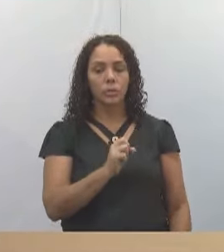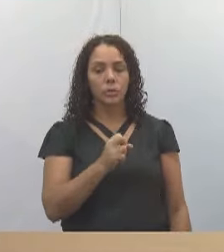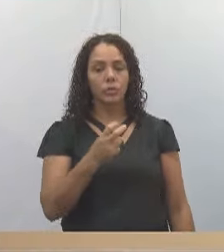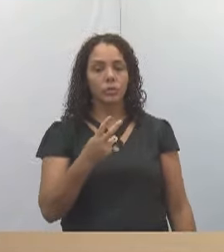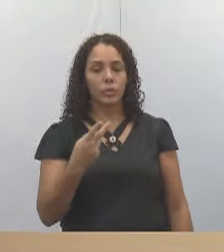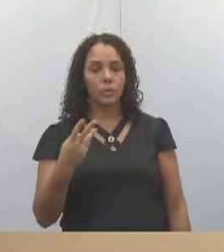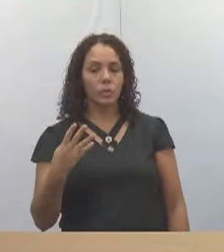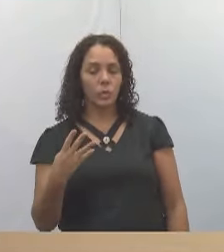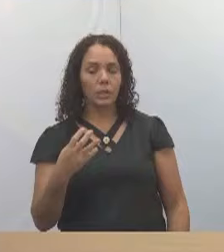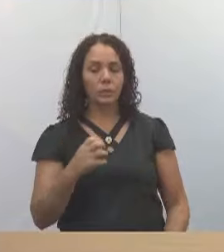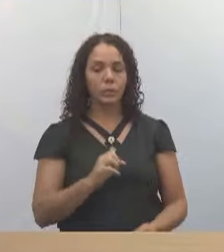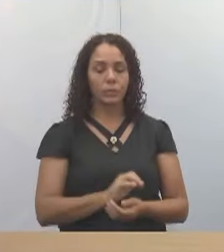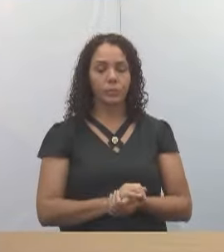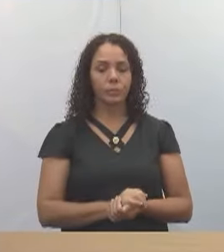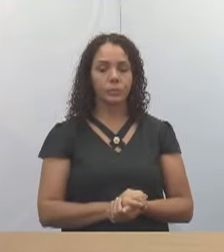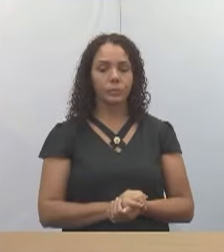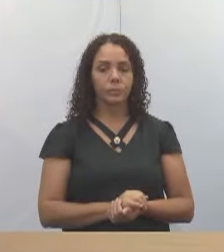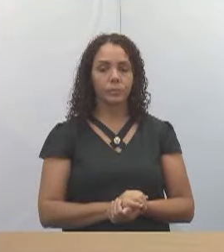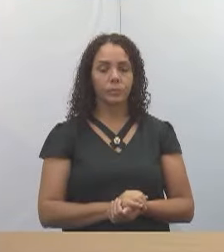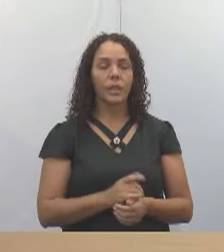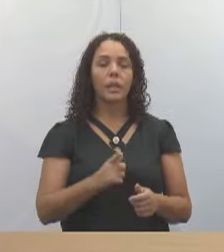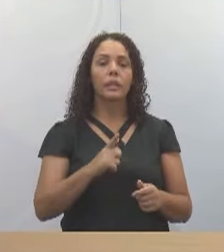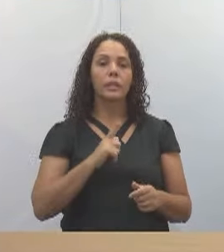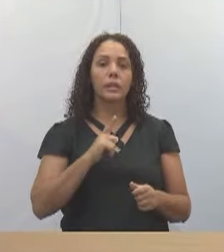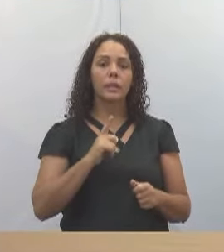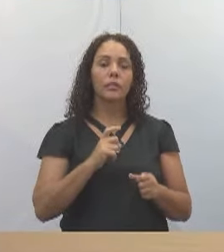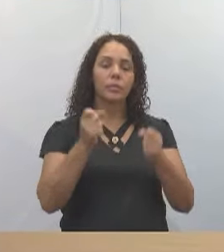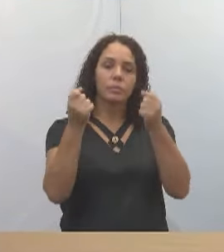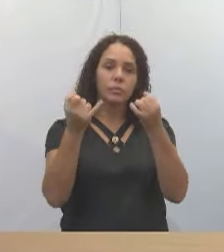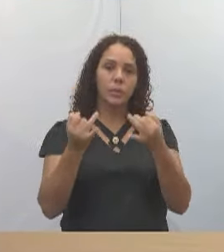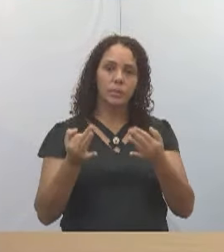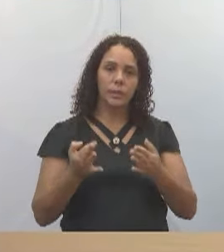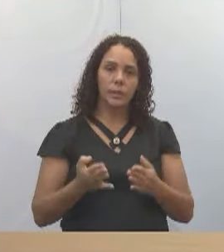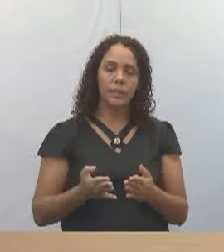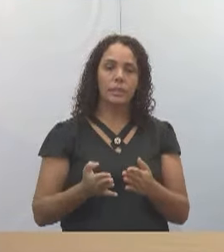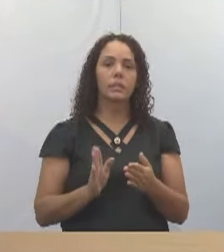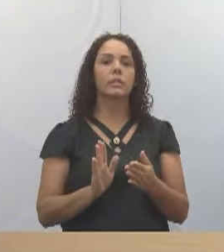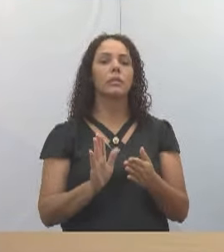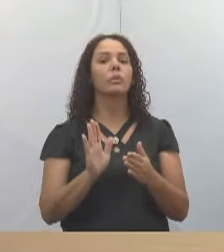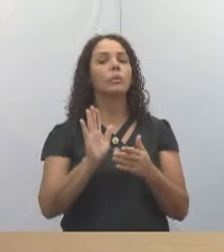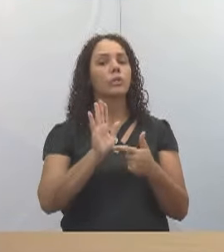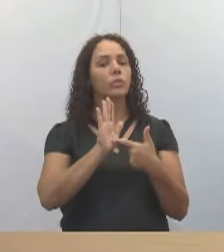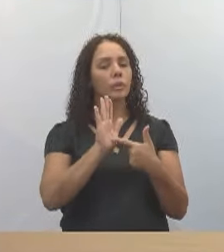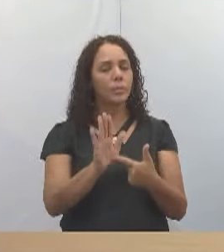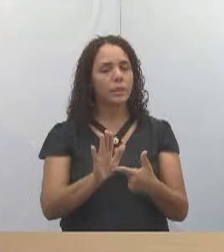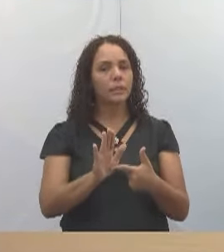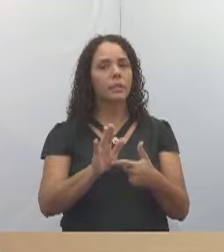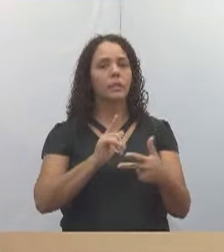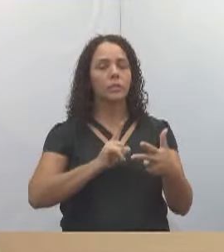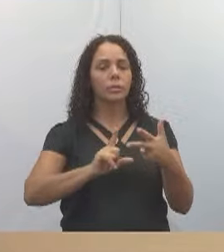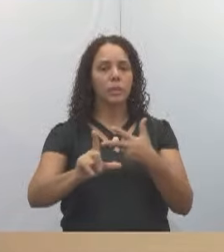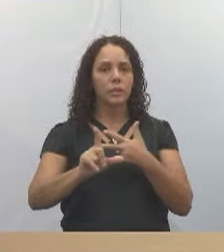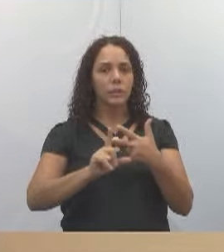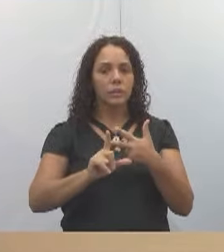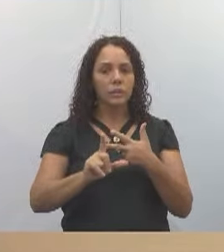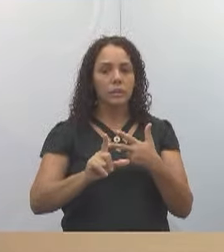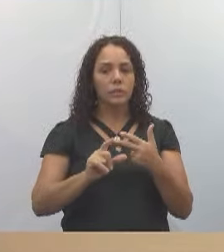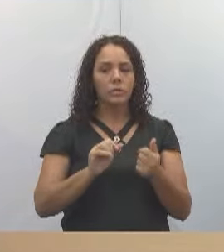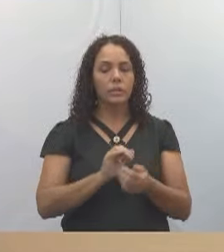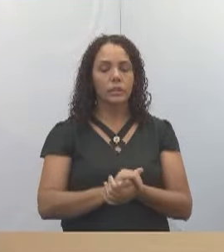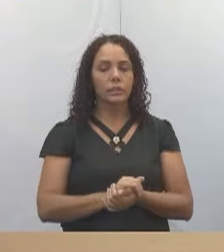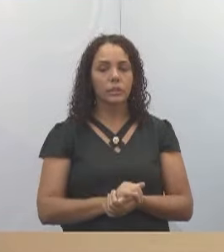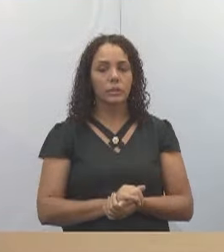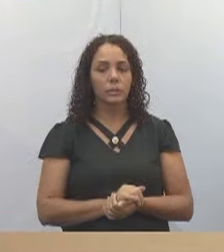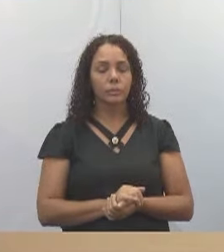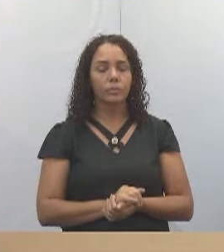6.642/2024, apesar da nobre justificativa apresentada pelo legislador municipal e suas melhores